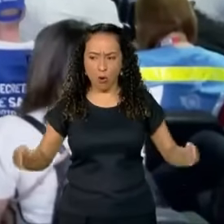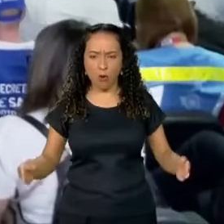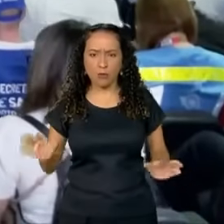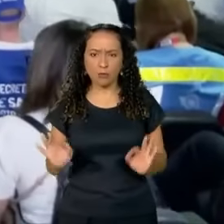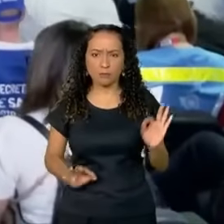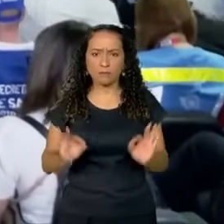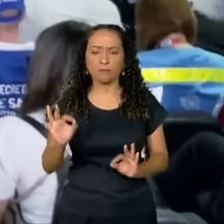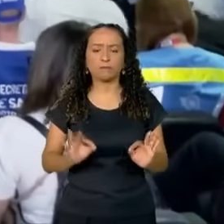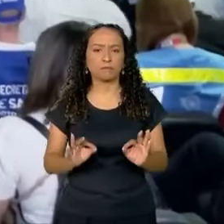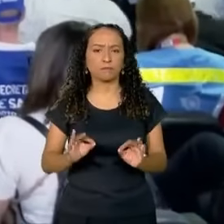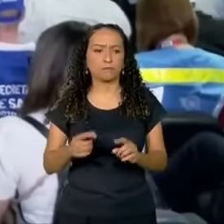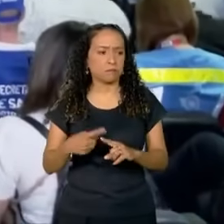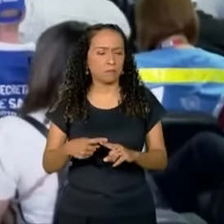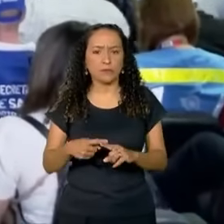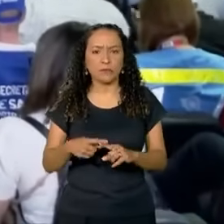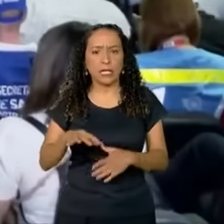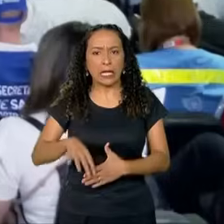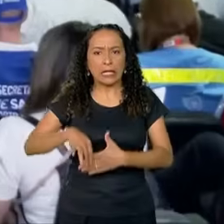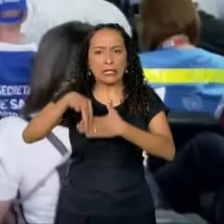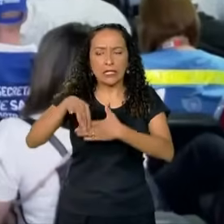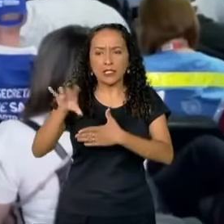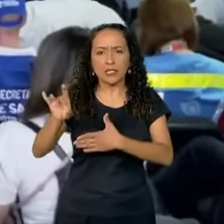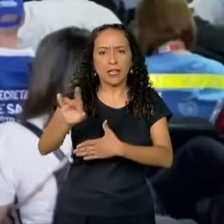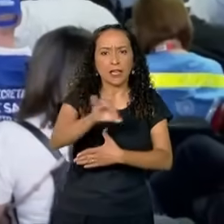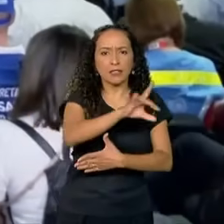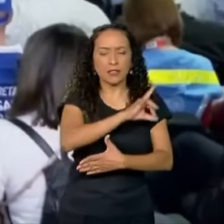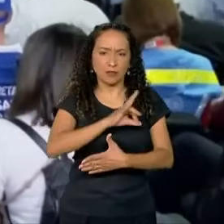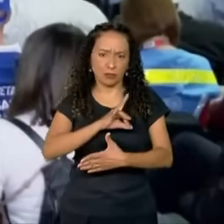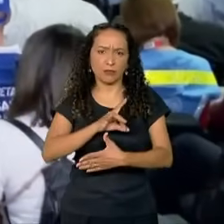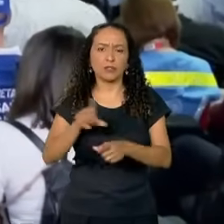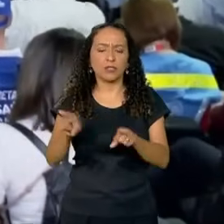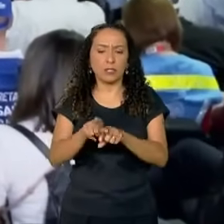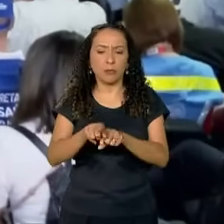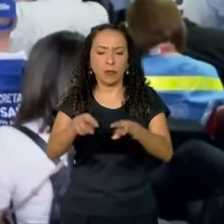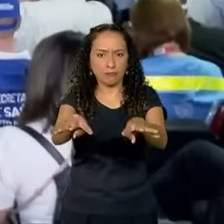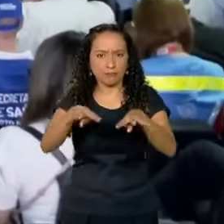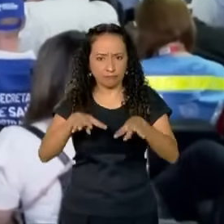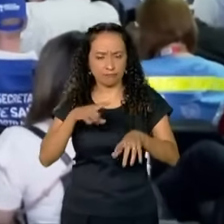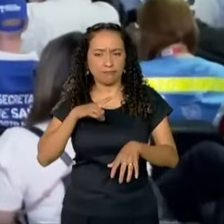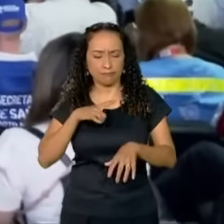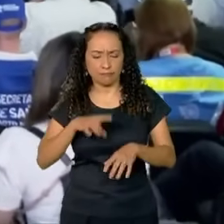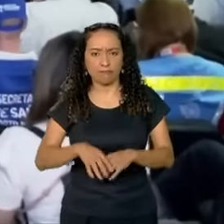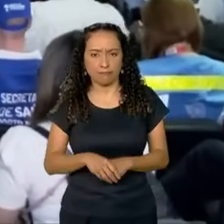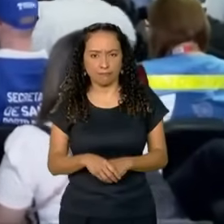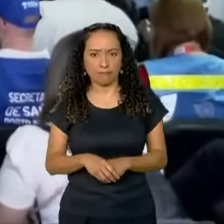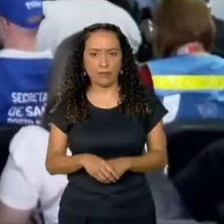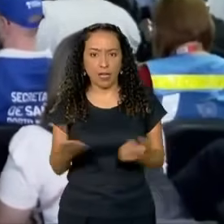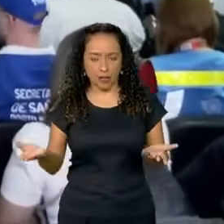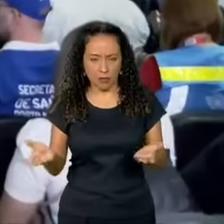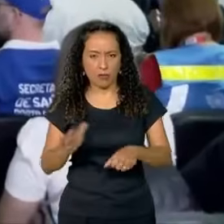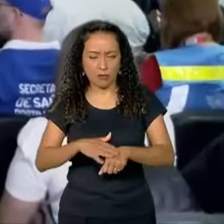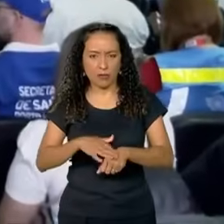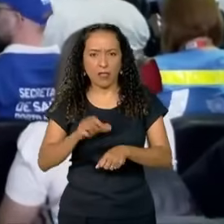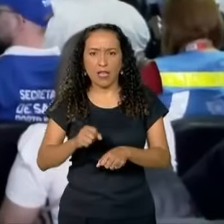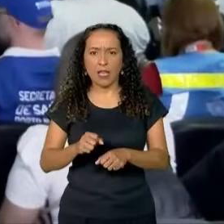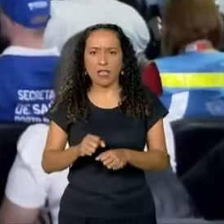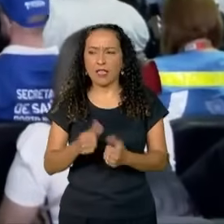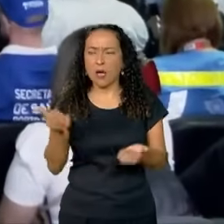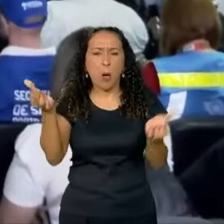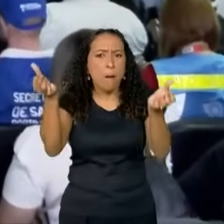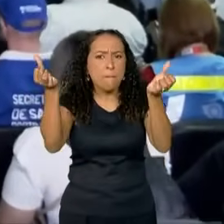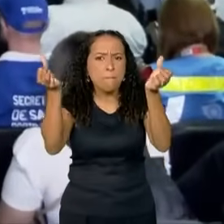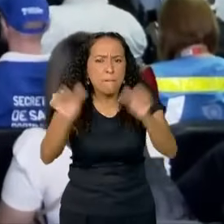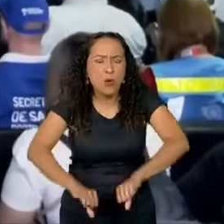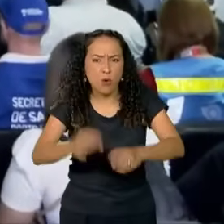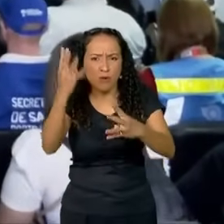né, por lideranças de cada uma das esferas e pela plateia que a gente tem nesse momento. É a maior catástrofe climática do